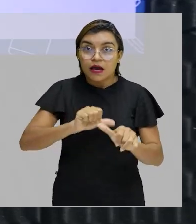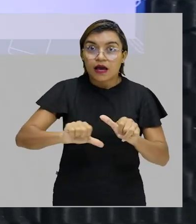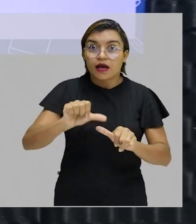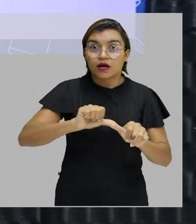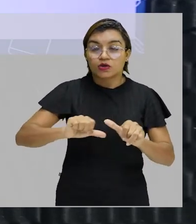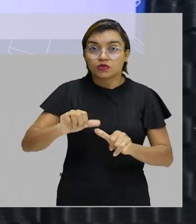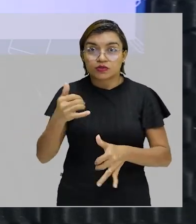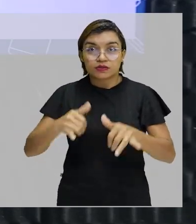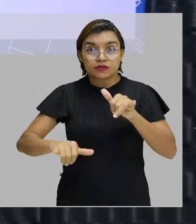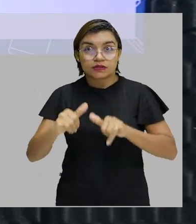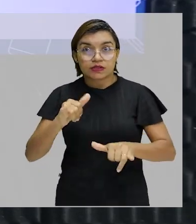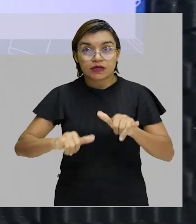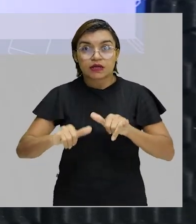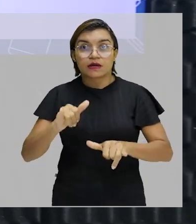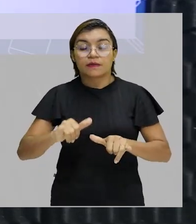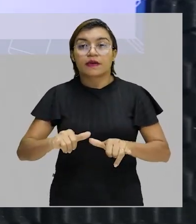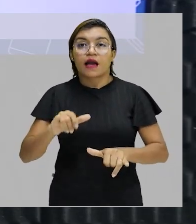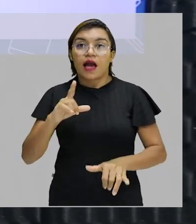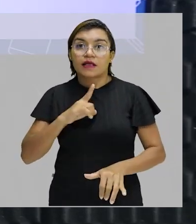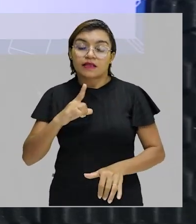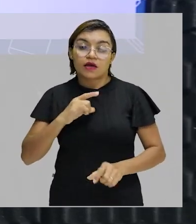forma proporcional.